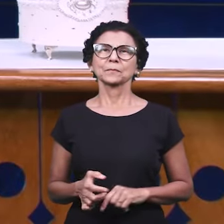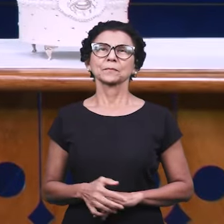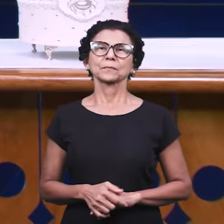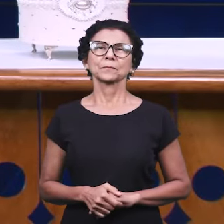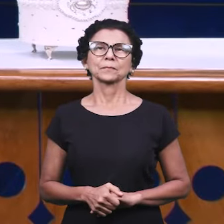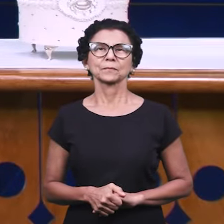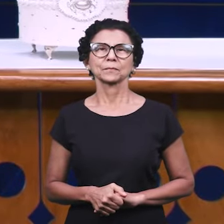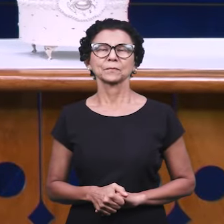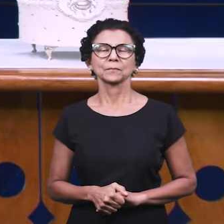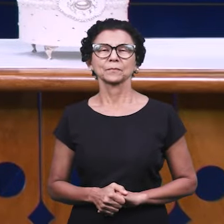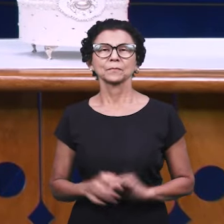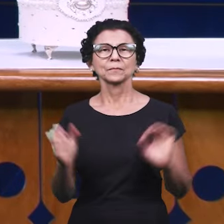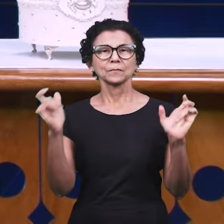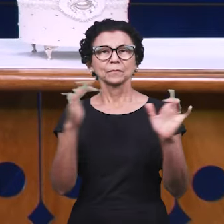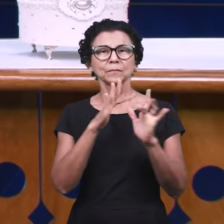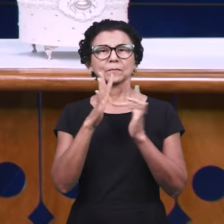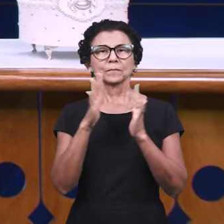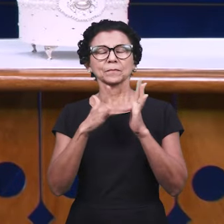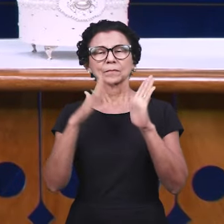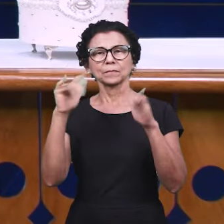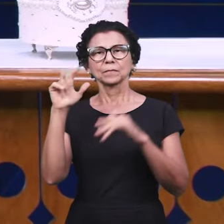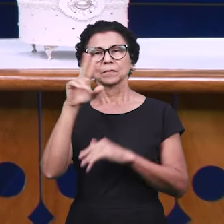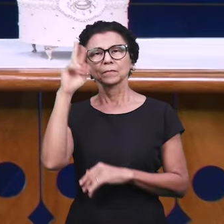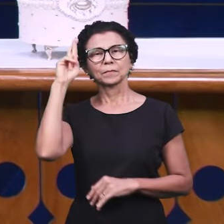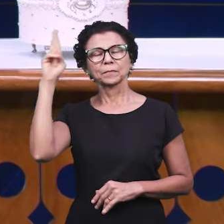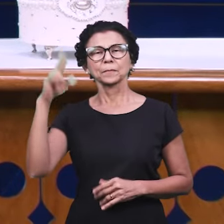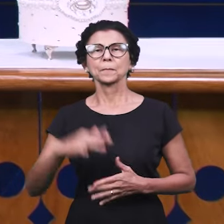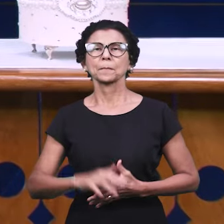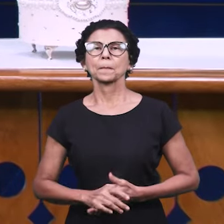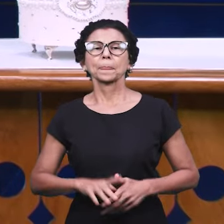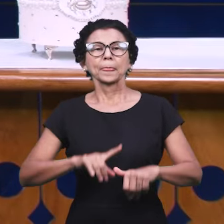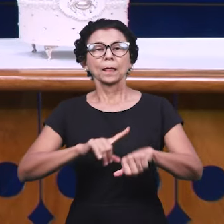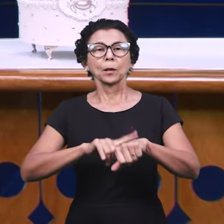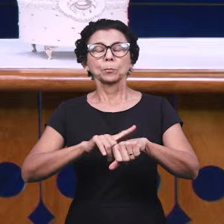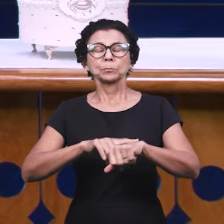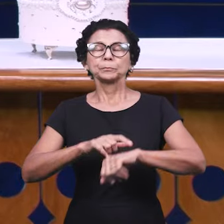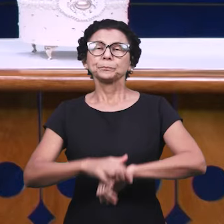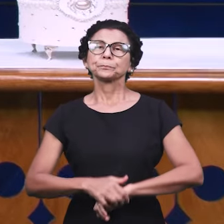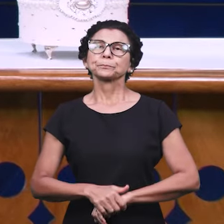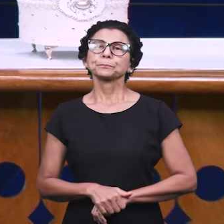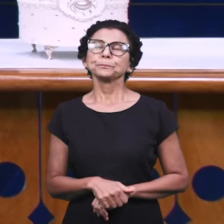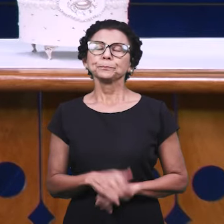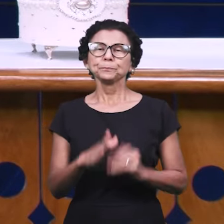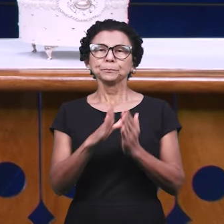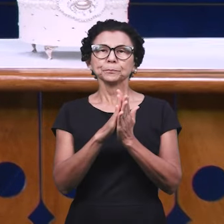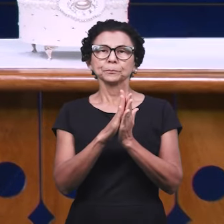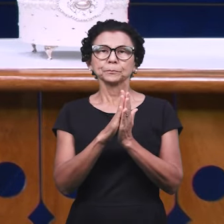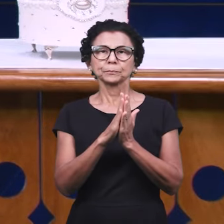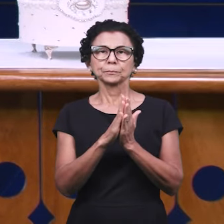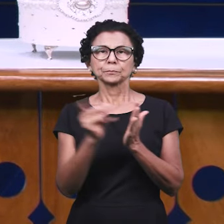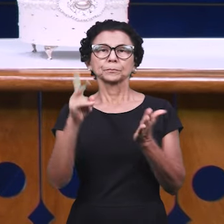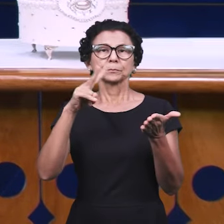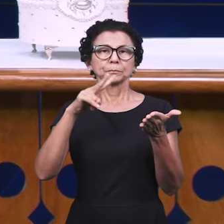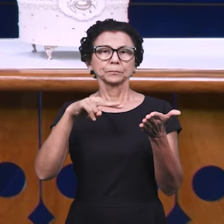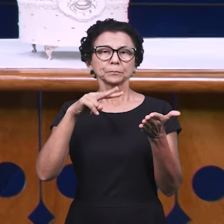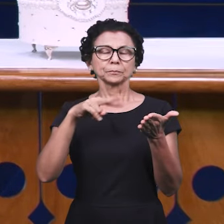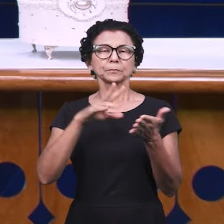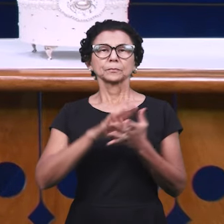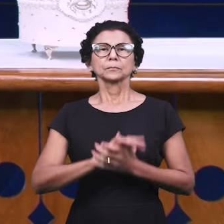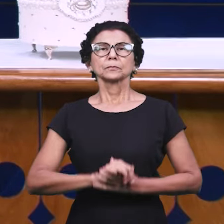Glória a Jesus, louvado seja o Senhor. Nesse instante nós estaremos lendo a palavra do Senhor